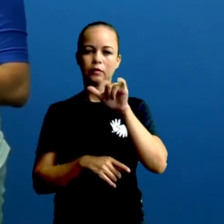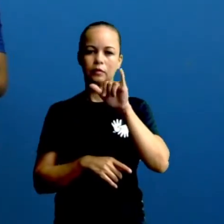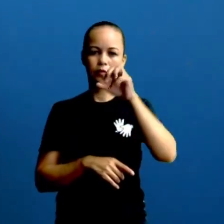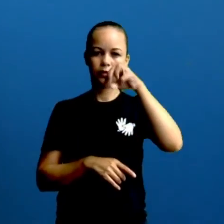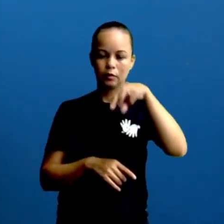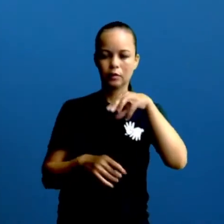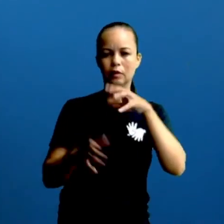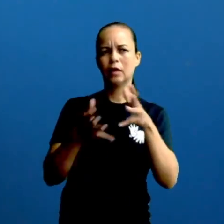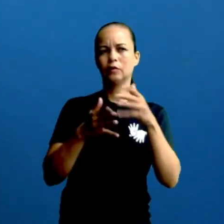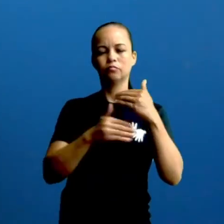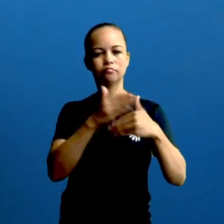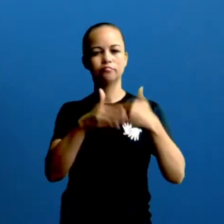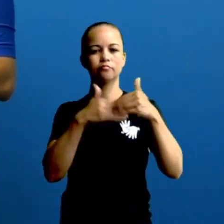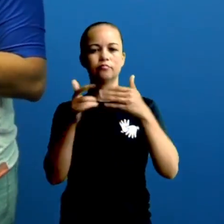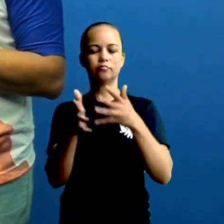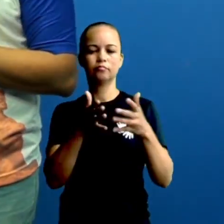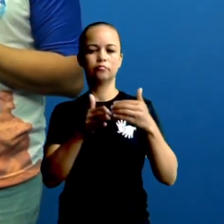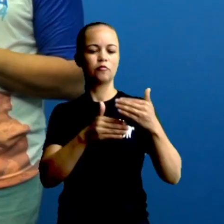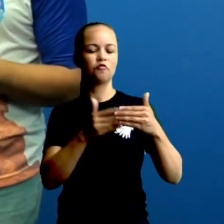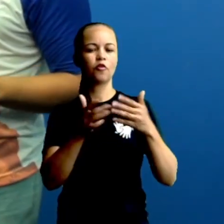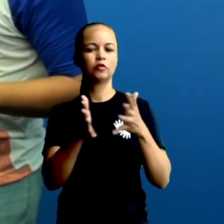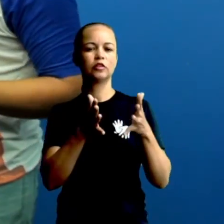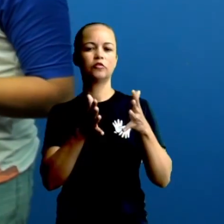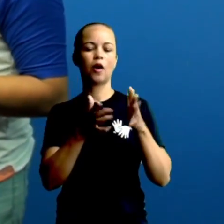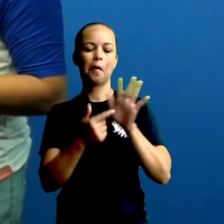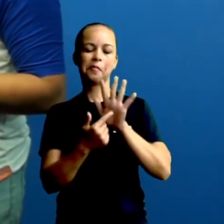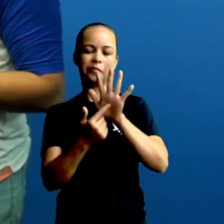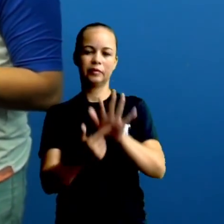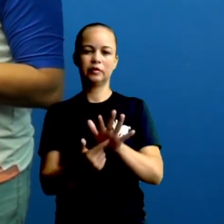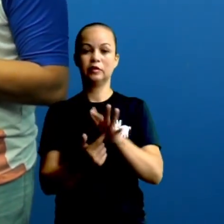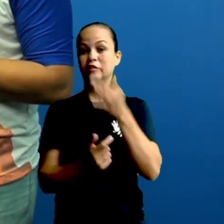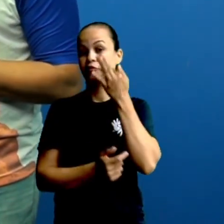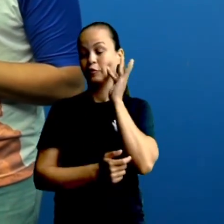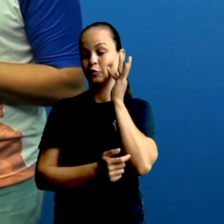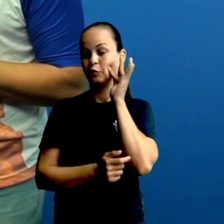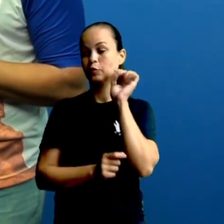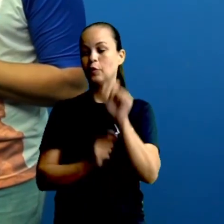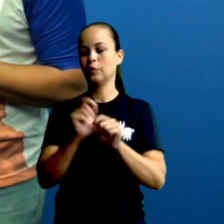evolutivo. A presença de fruto, que